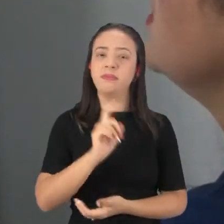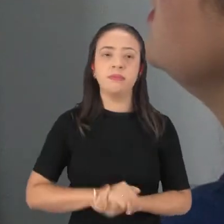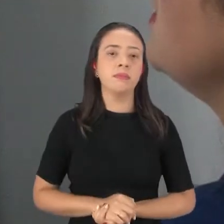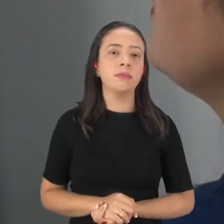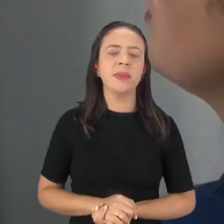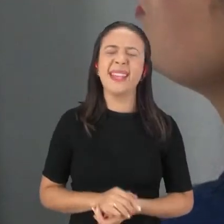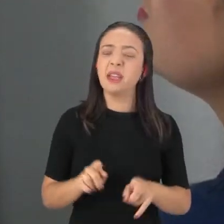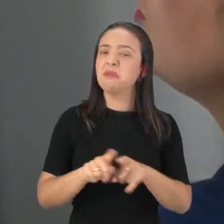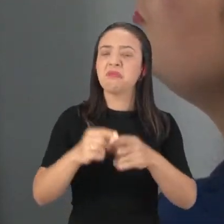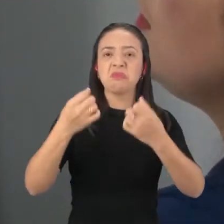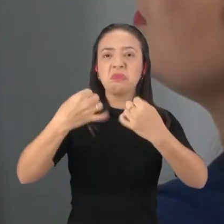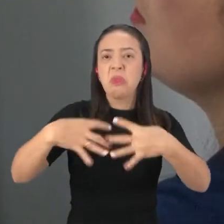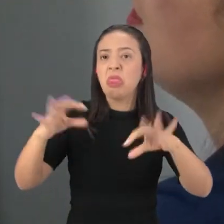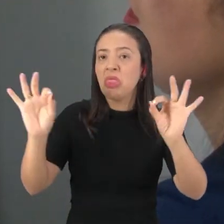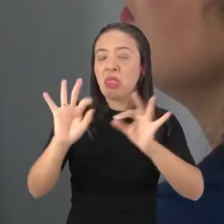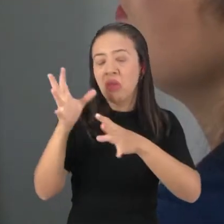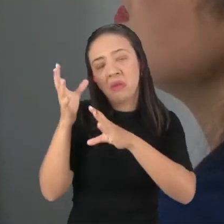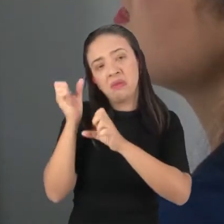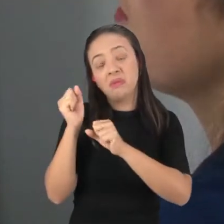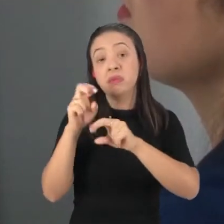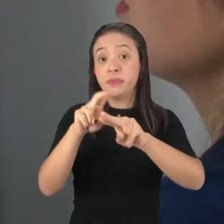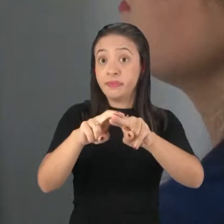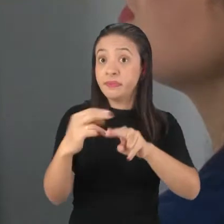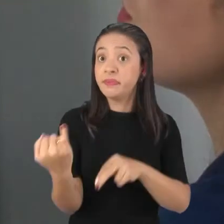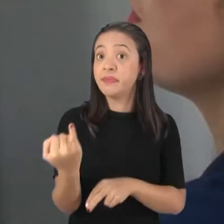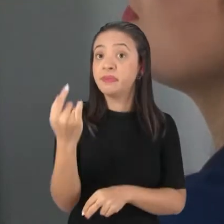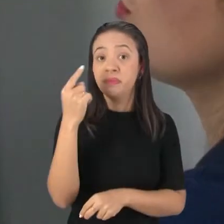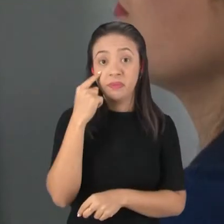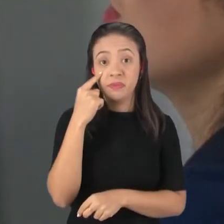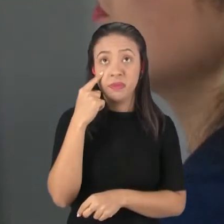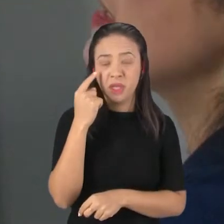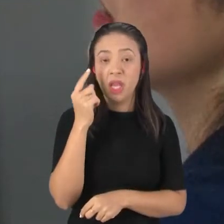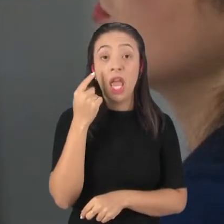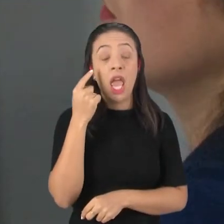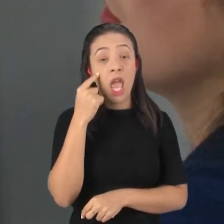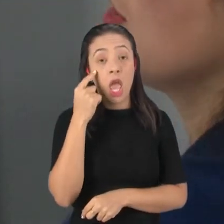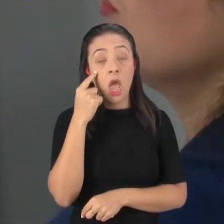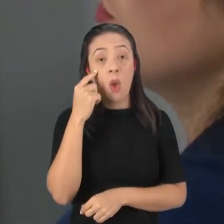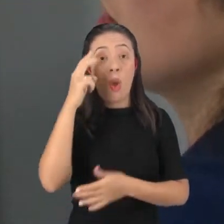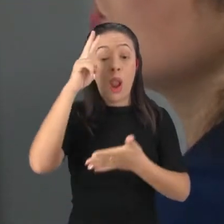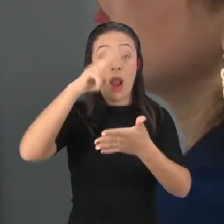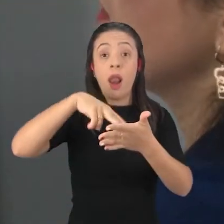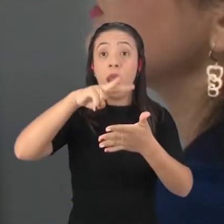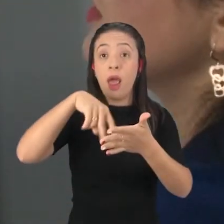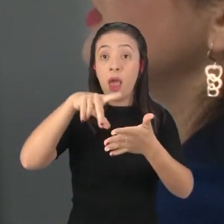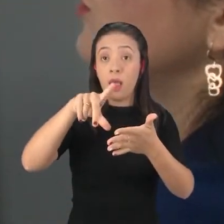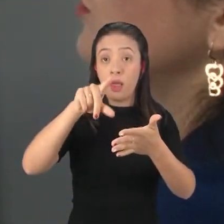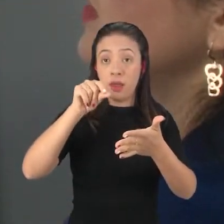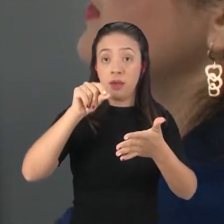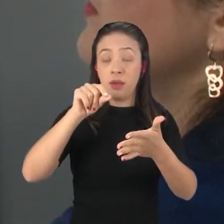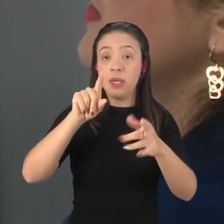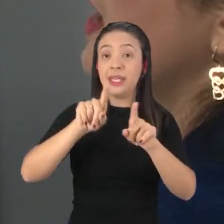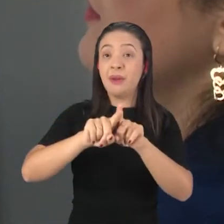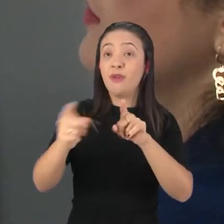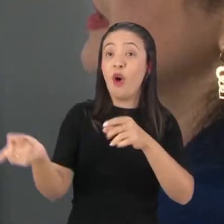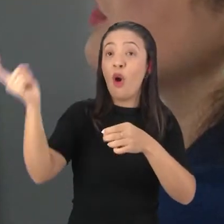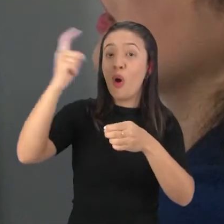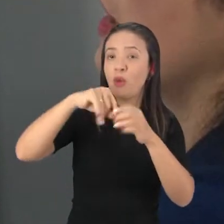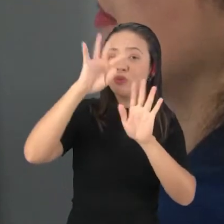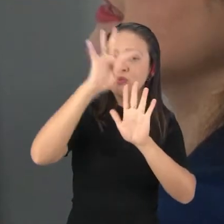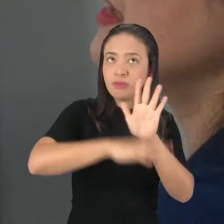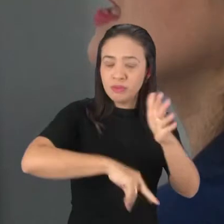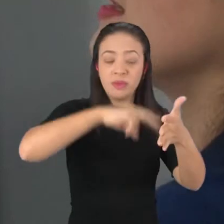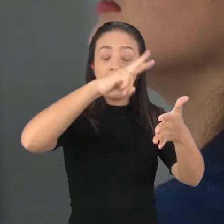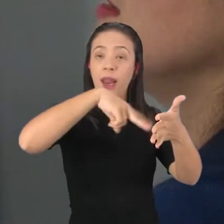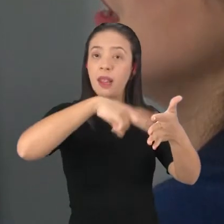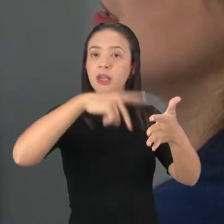Não, nem falou sobre dormir, ó. Por isso que é importante, vocês estão vendo? Eu estou vendo a opção, eu estou voltando no texto para fazer outra leitura e verificar a informação